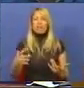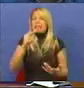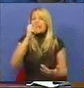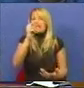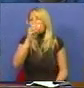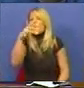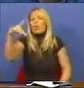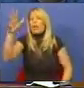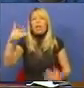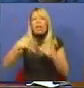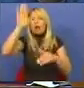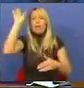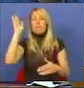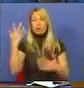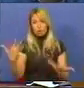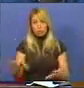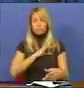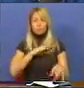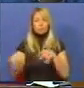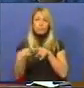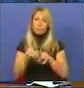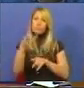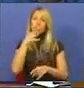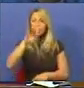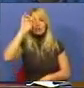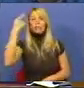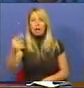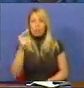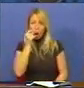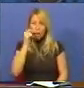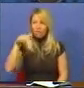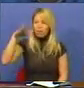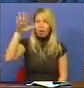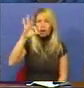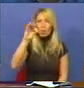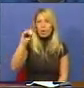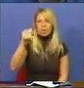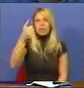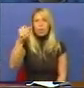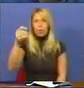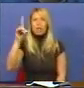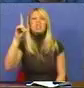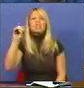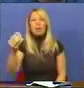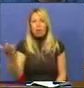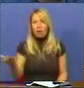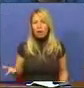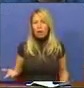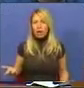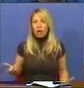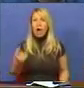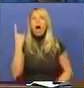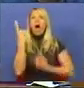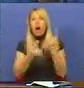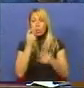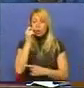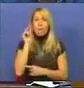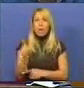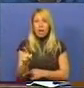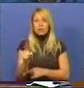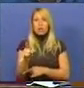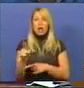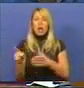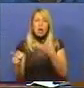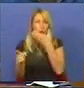tal a mais. O Sr. Deputado sabe, são homens de 40, 50 e 60 anos. Alguns daqueles homens,